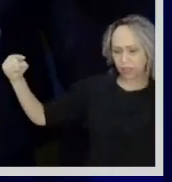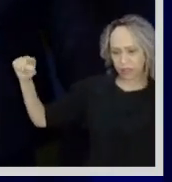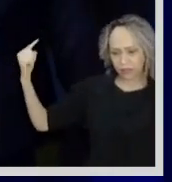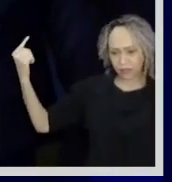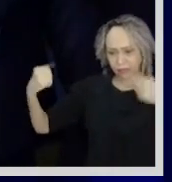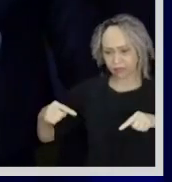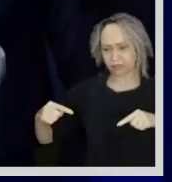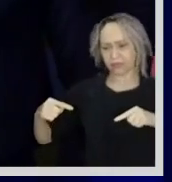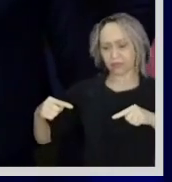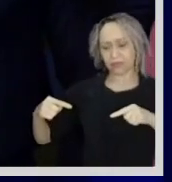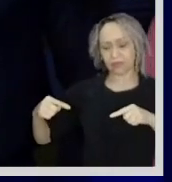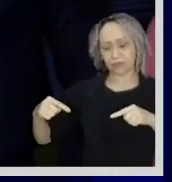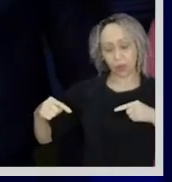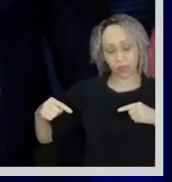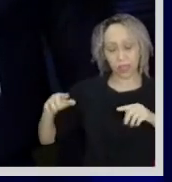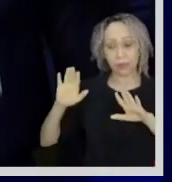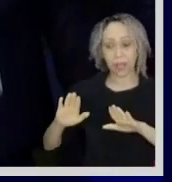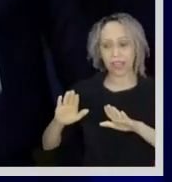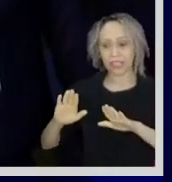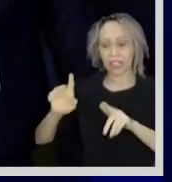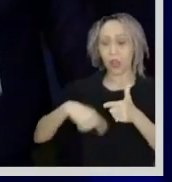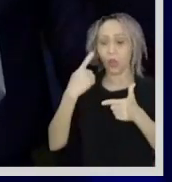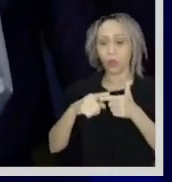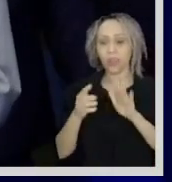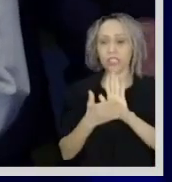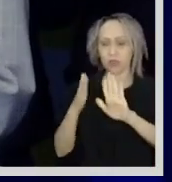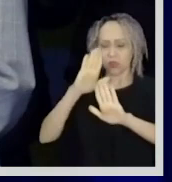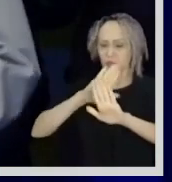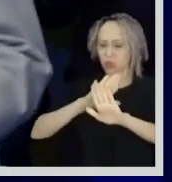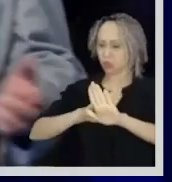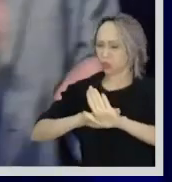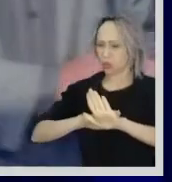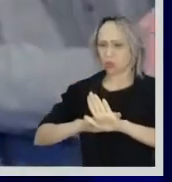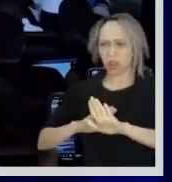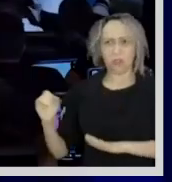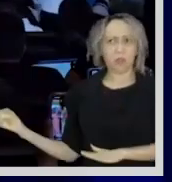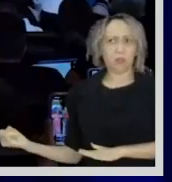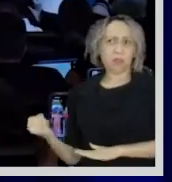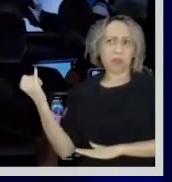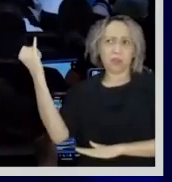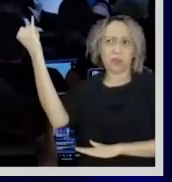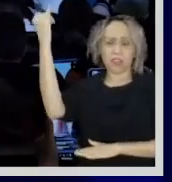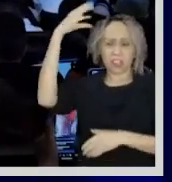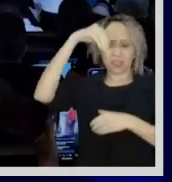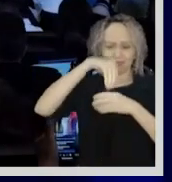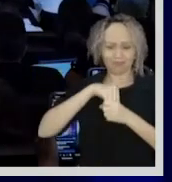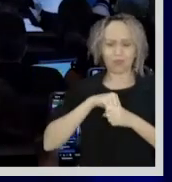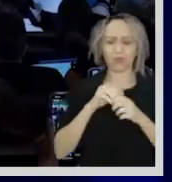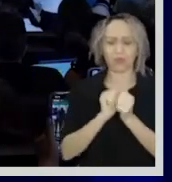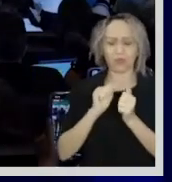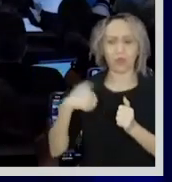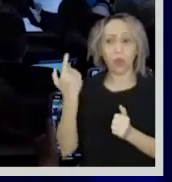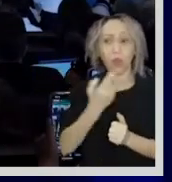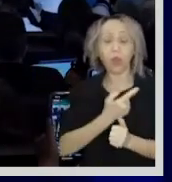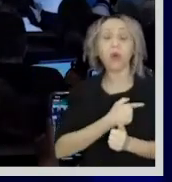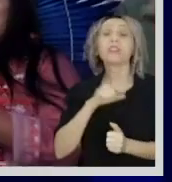aquele bolo, o primeiro pedaço, pra quem que vai, não sei o quê, todo mundo ficava de olho no primeiro pedaço. O primeiro pedaço é o mais desejado até hoje. A analogia